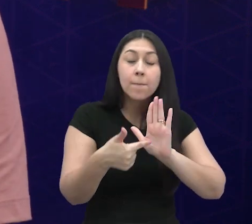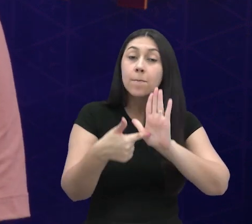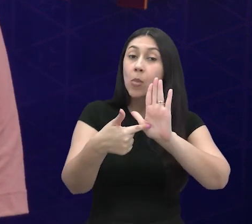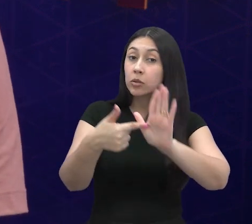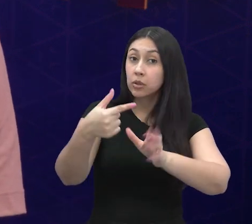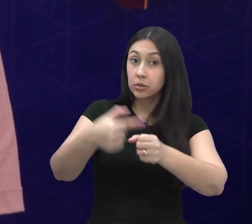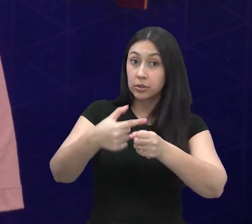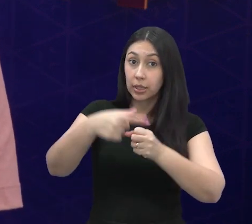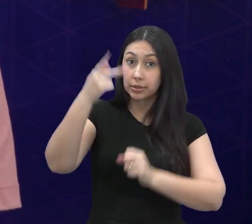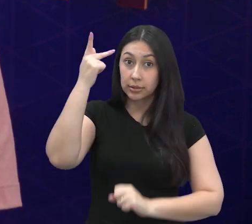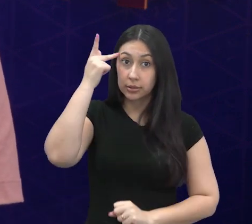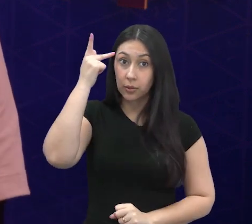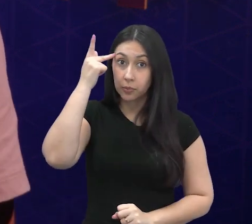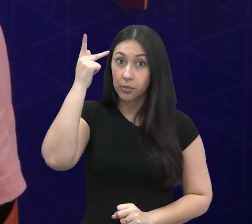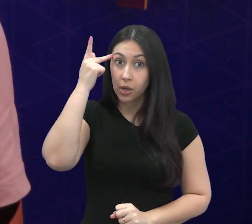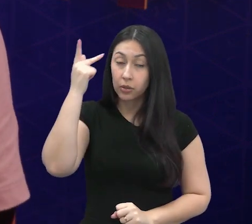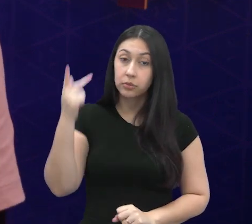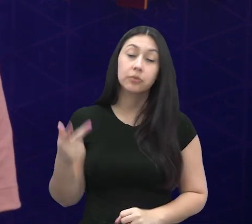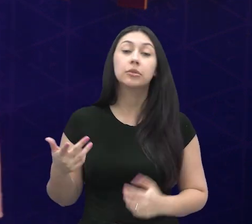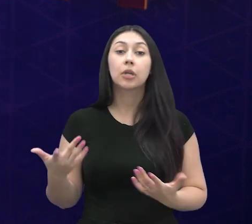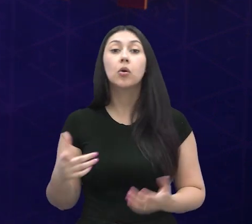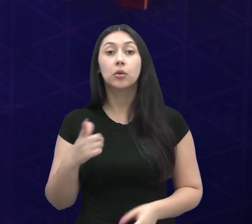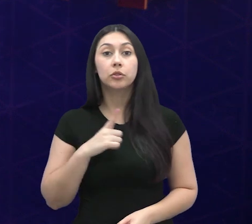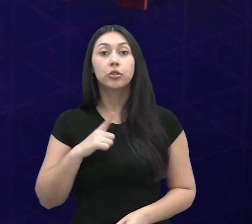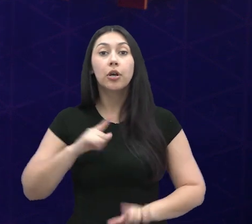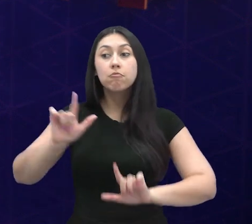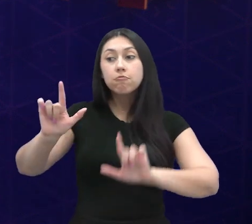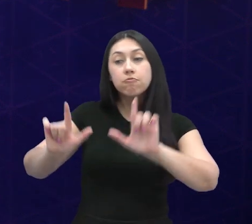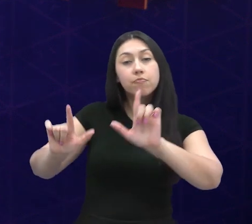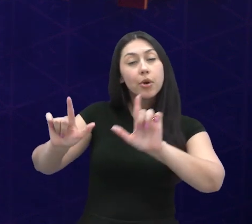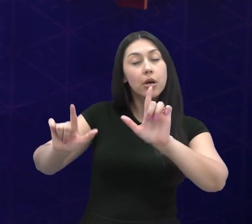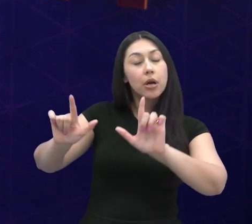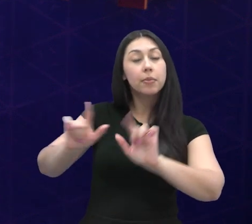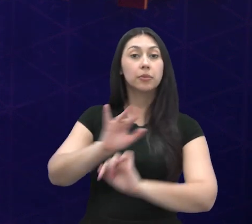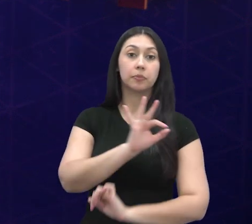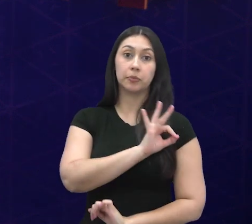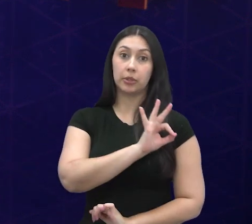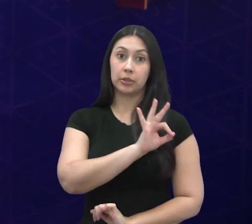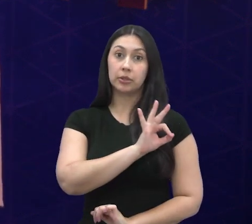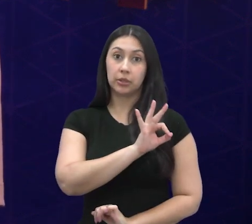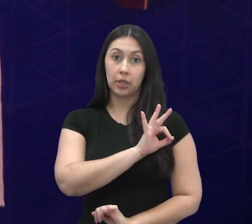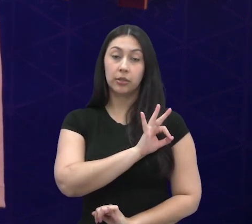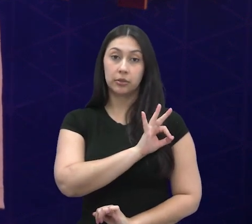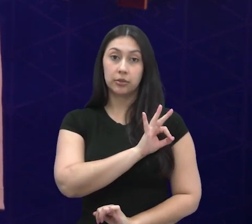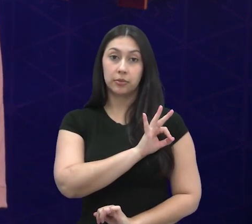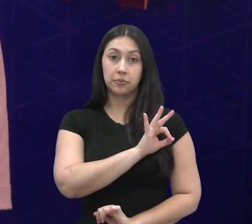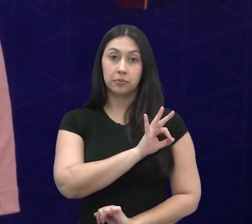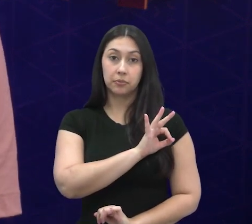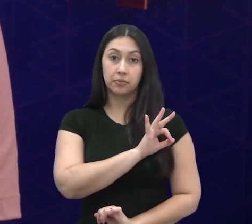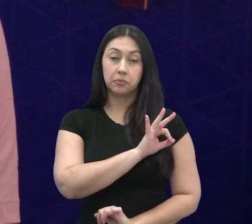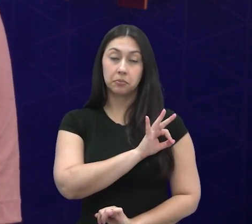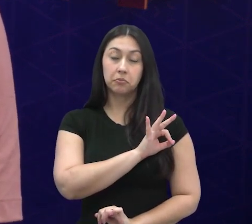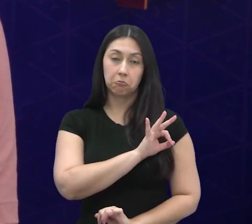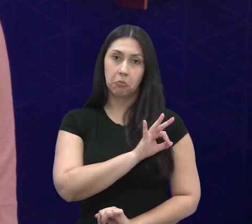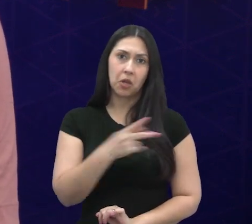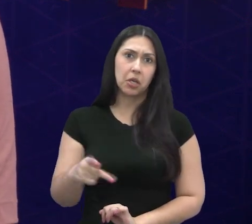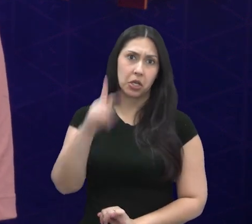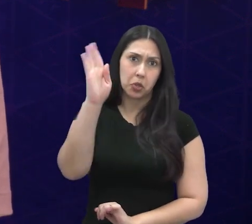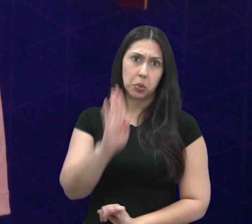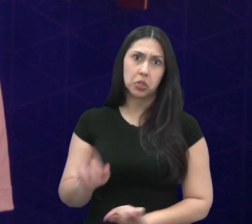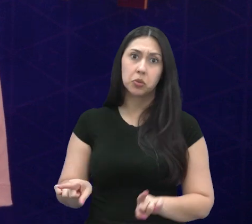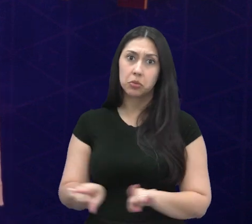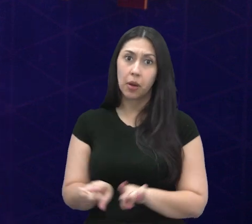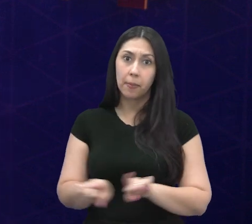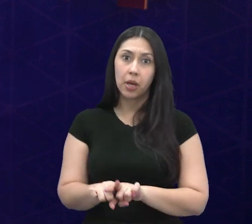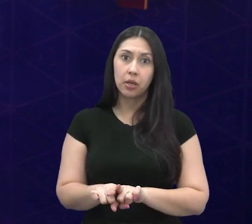mostrando São Paulo de cima. Então tinha esses programas policiais que tinham tanto nacionais